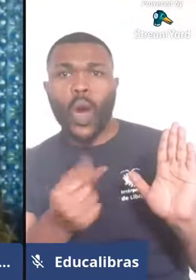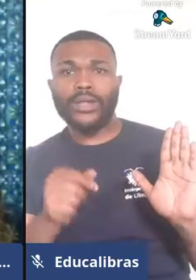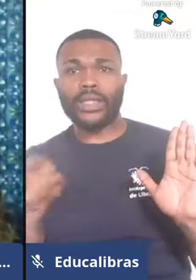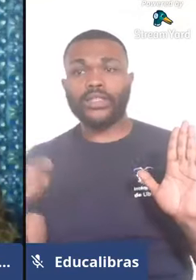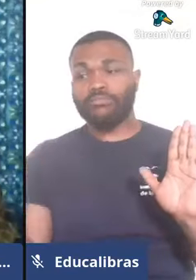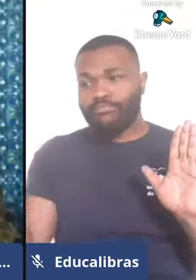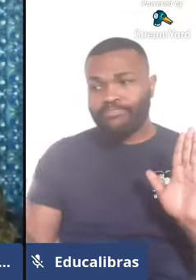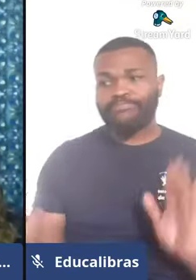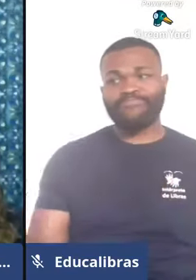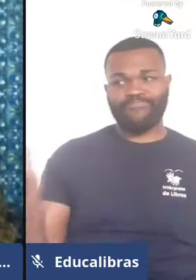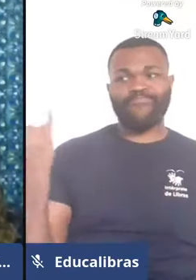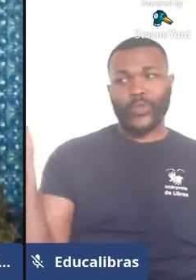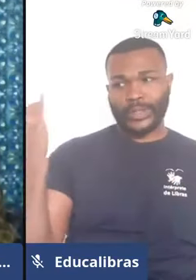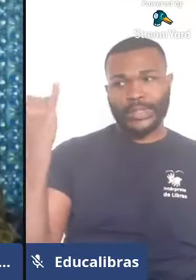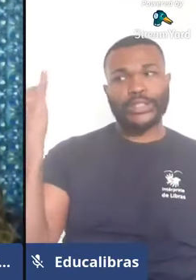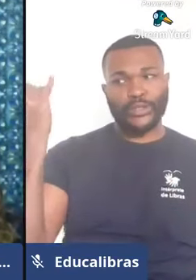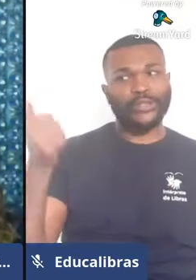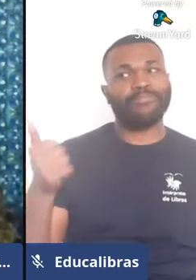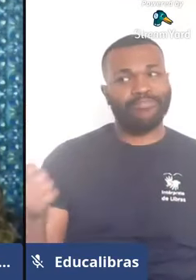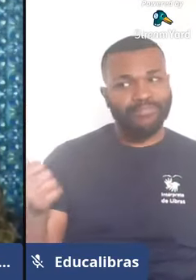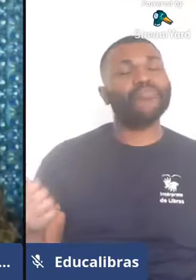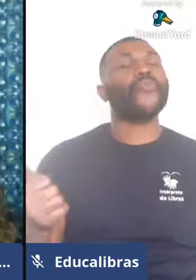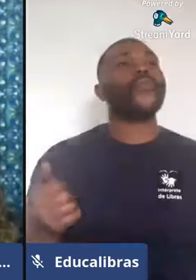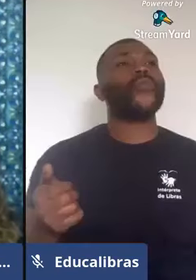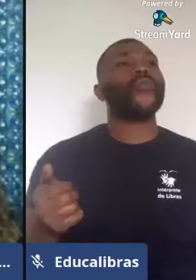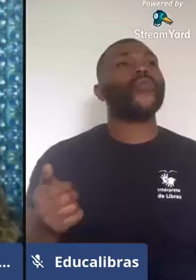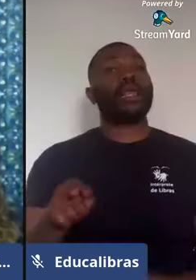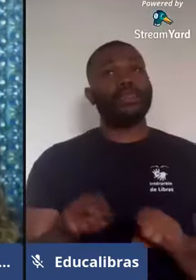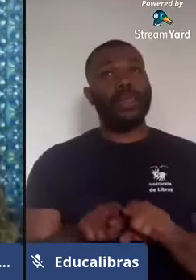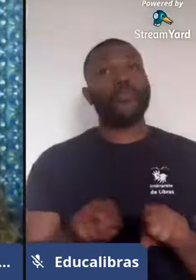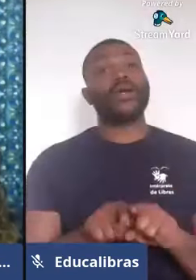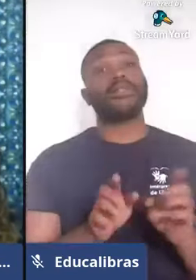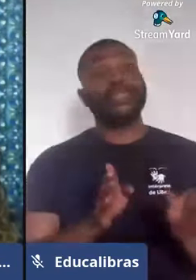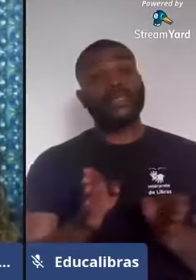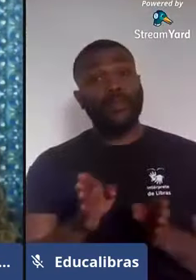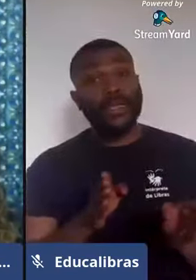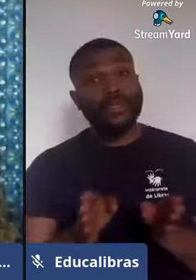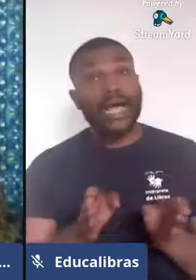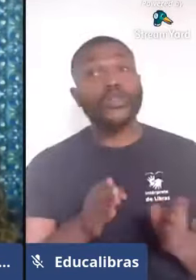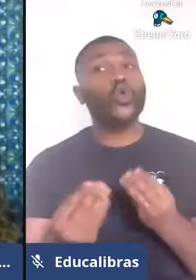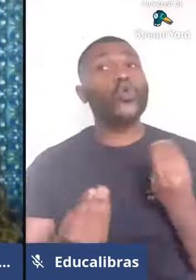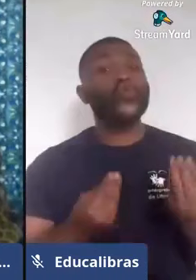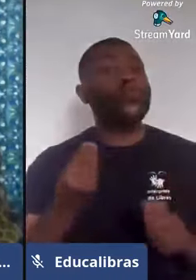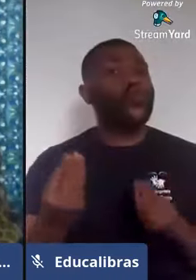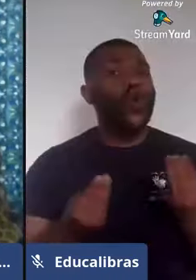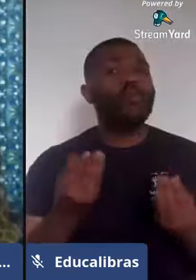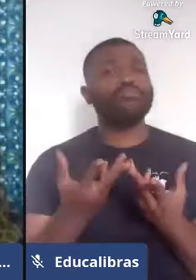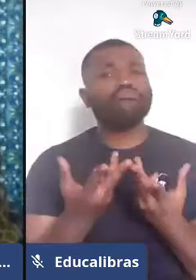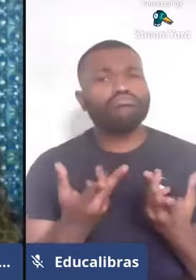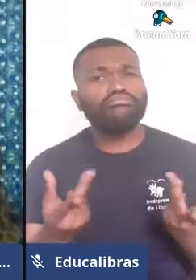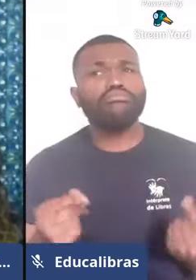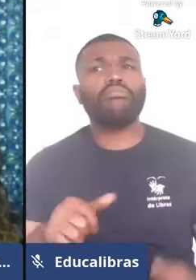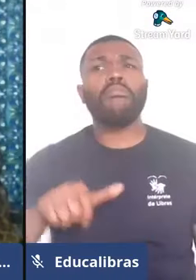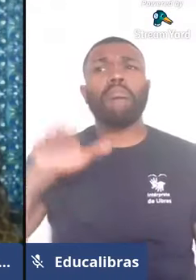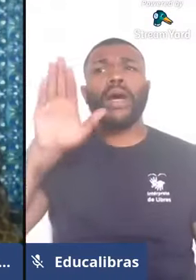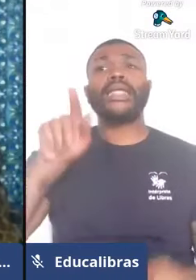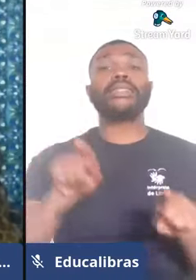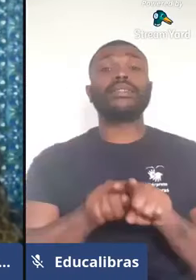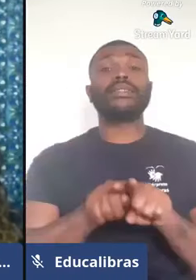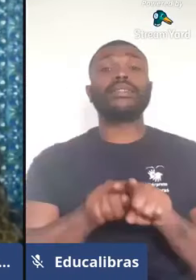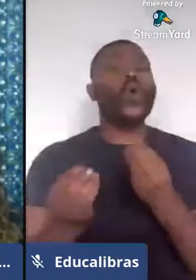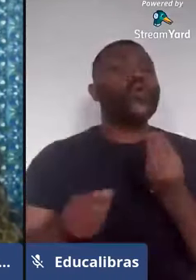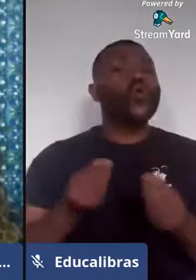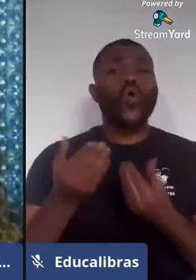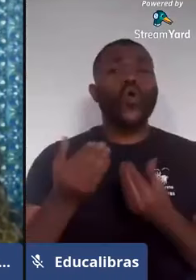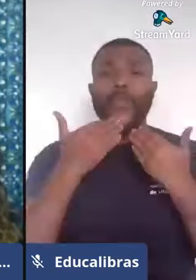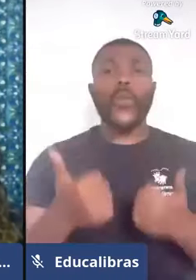começando a trazer não só acessibilidade, mas como isso pode ser mais qualitativo, como isso pode ser melhorado, como a gente pode fazer